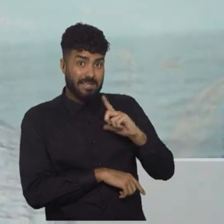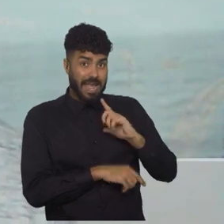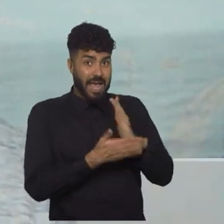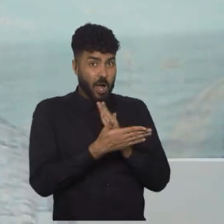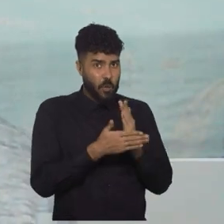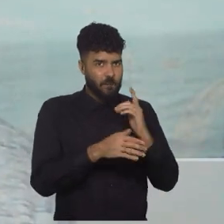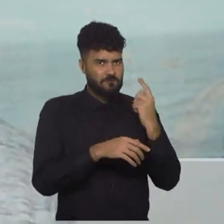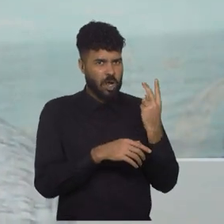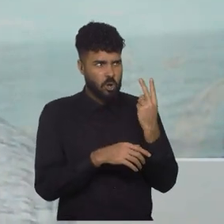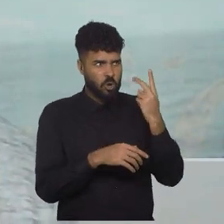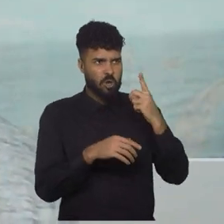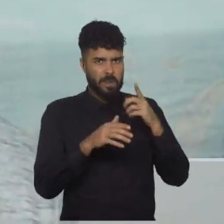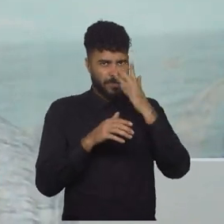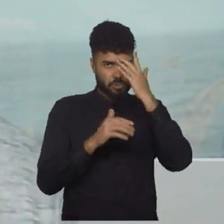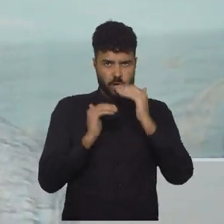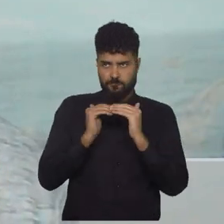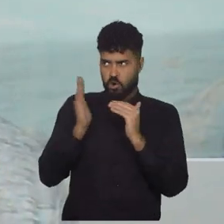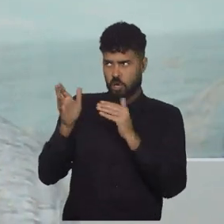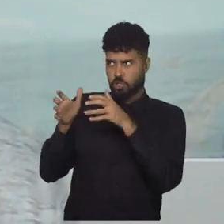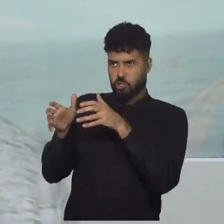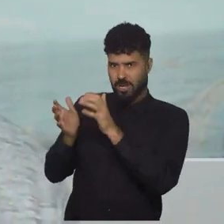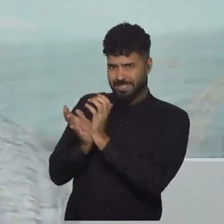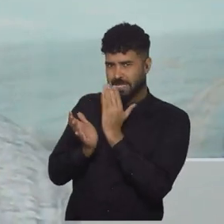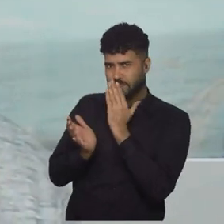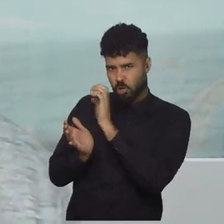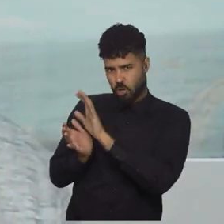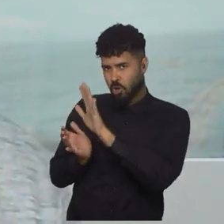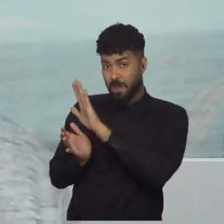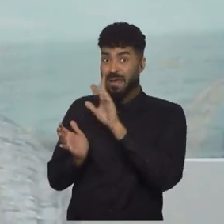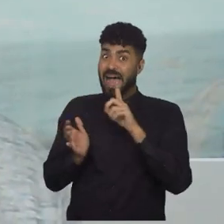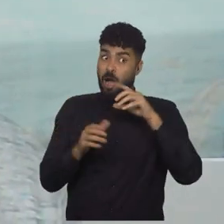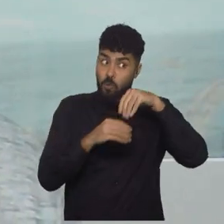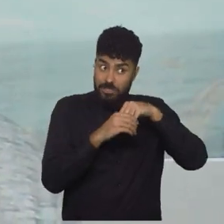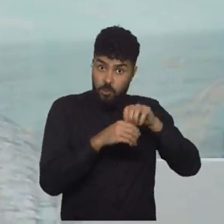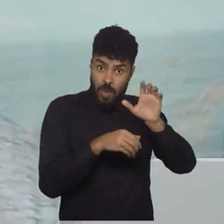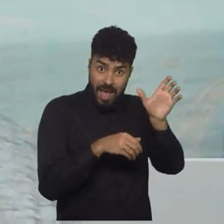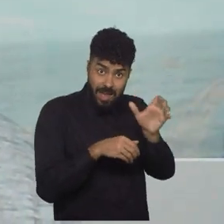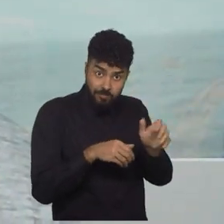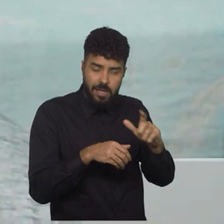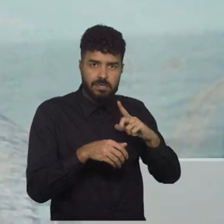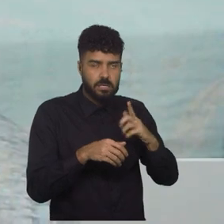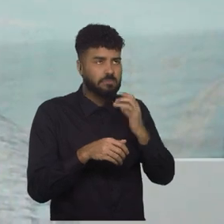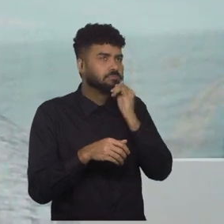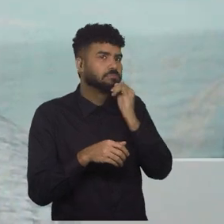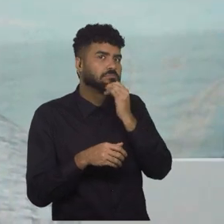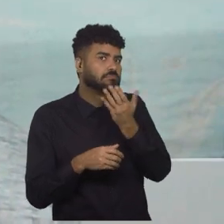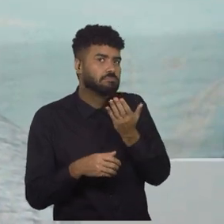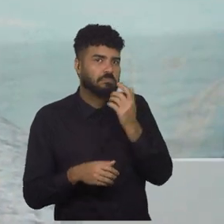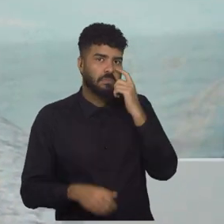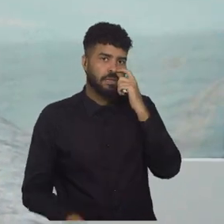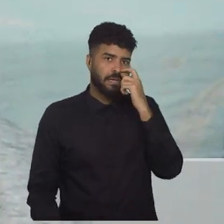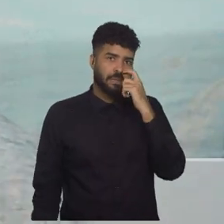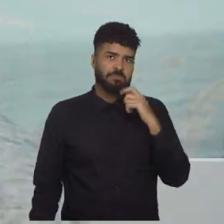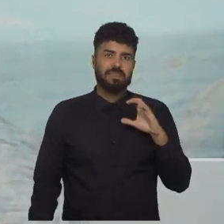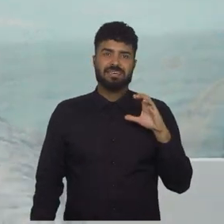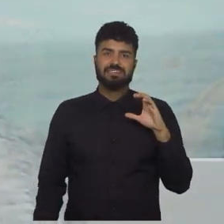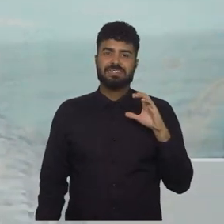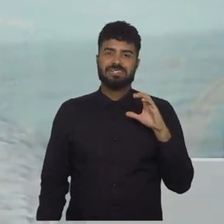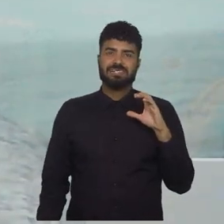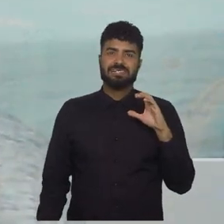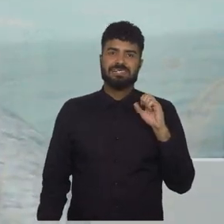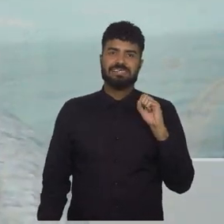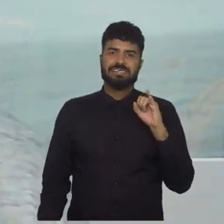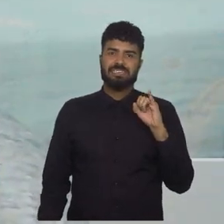jogam fora da África. Você pega ali, por exemplo, Cibulele, eu vou falar